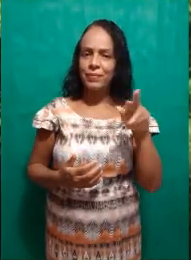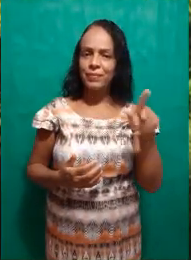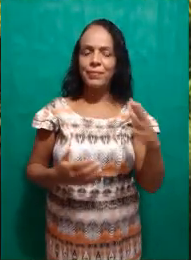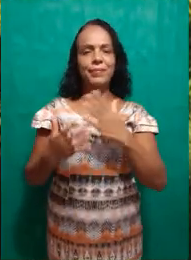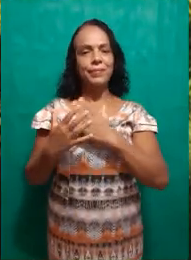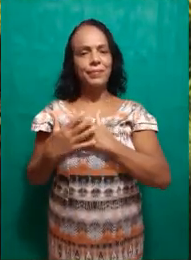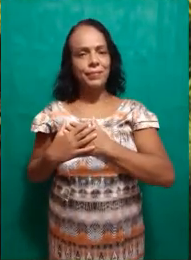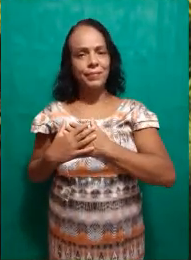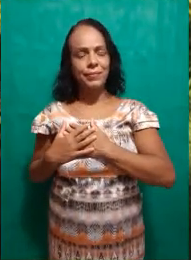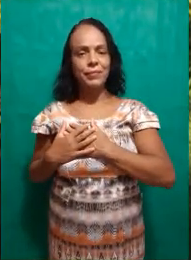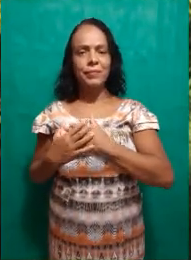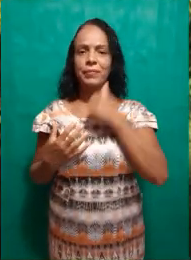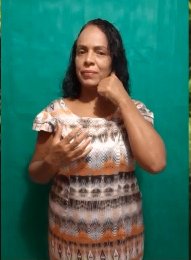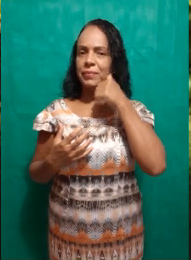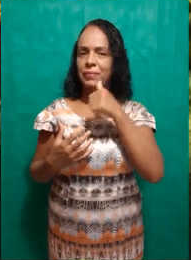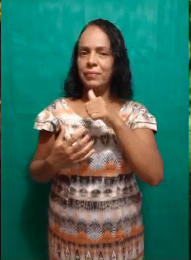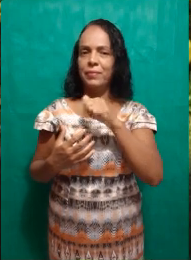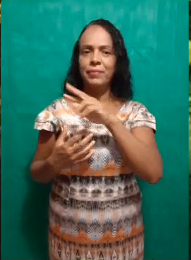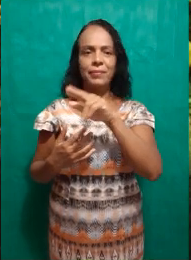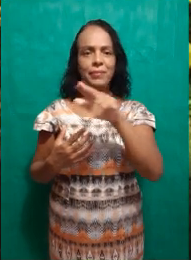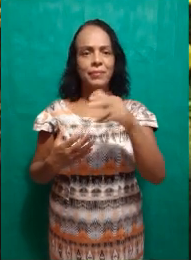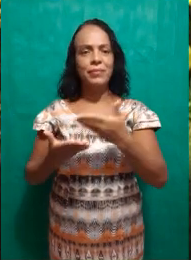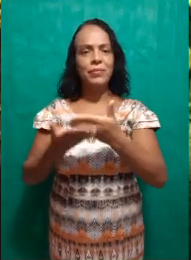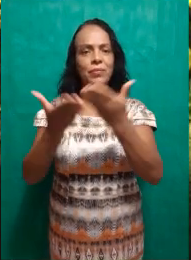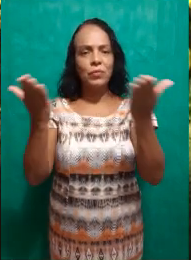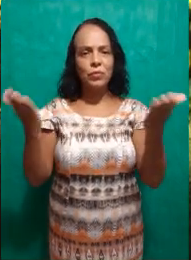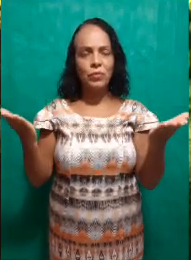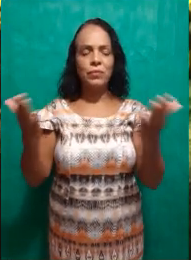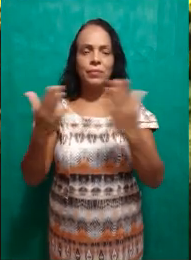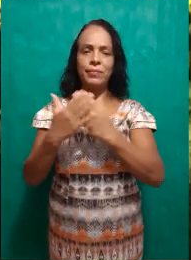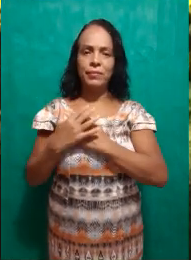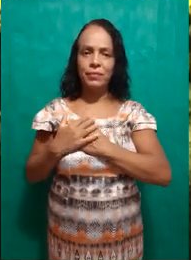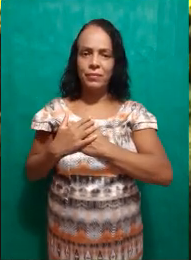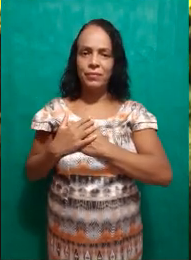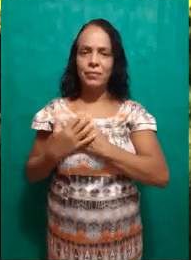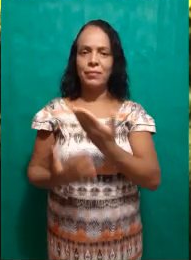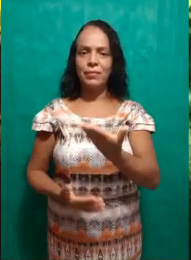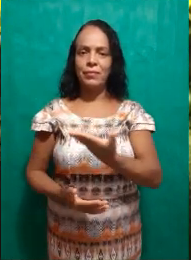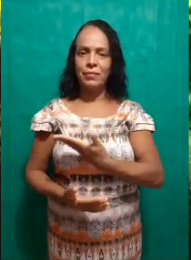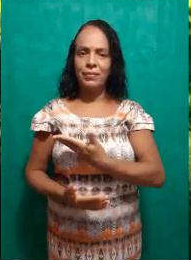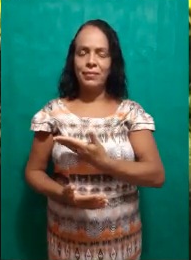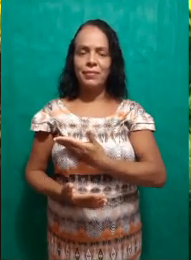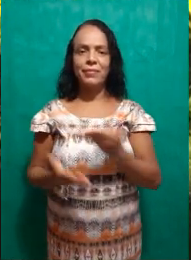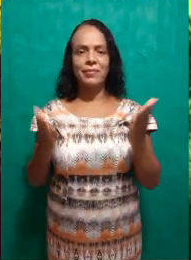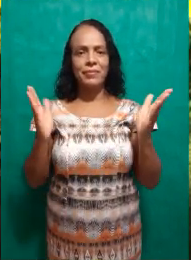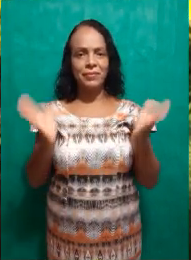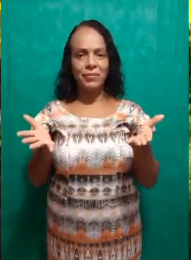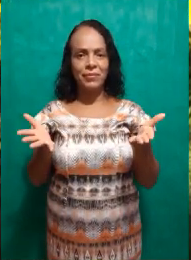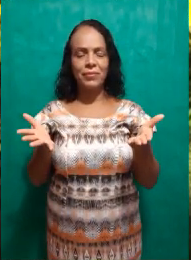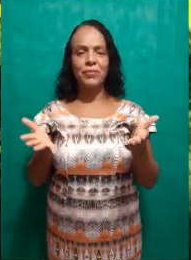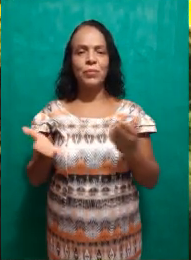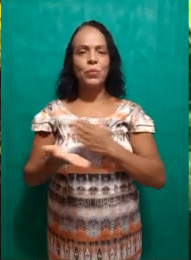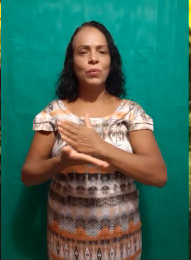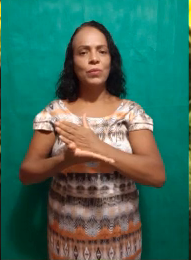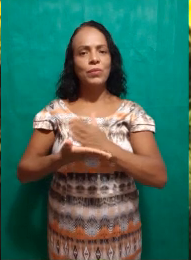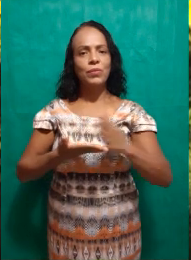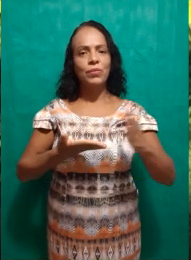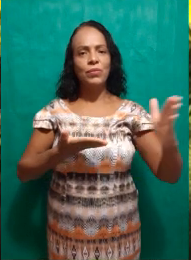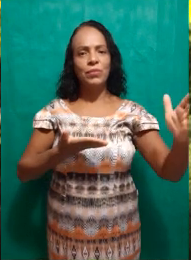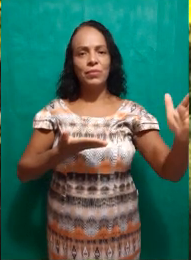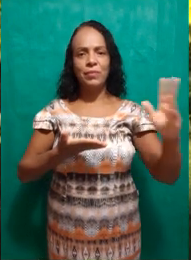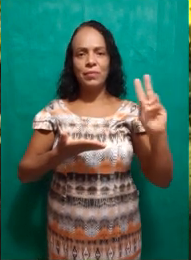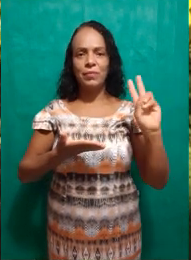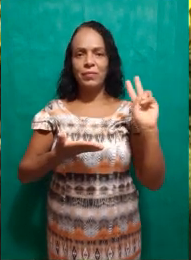Prezados irmãos e prezadas irmãs, a todos a nossa saudação amiga. Portanto, aqui